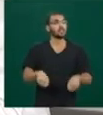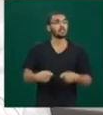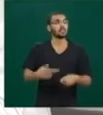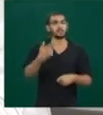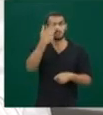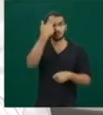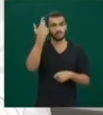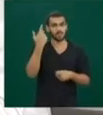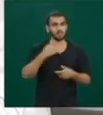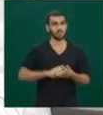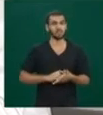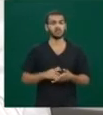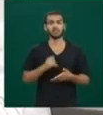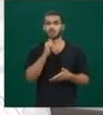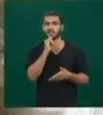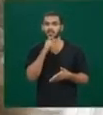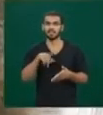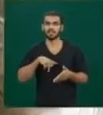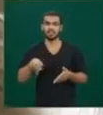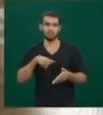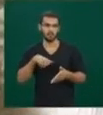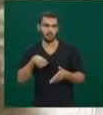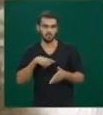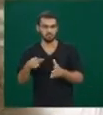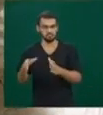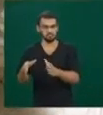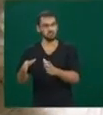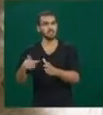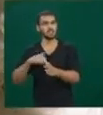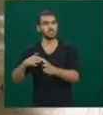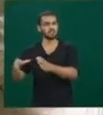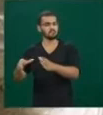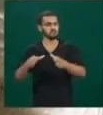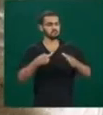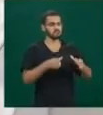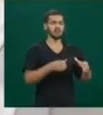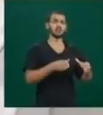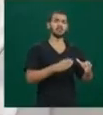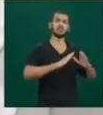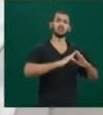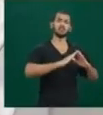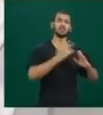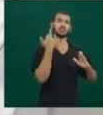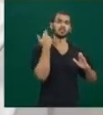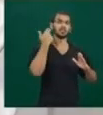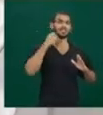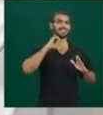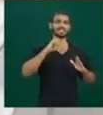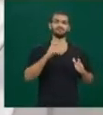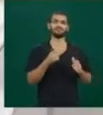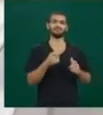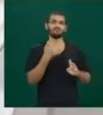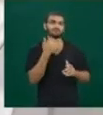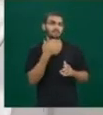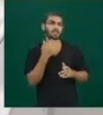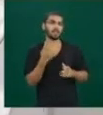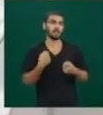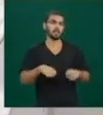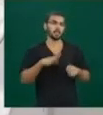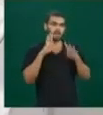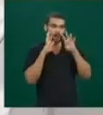levar o próprio kit para o salão de beleza. Se não for possível, aí é ficar atenta. Principalmente em relação à questão